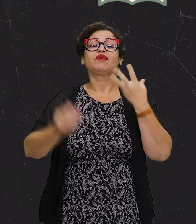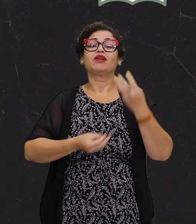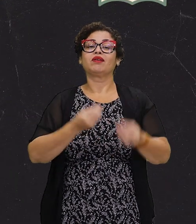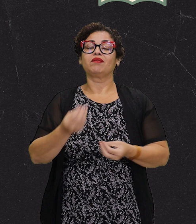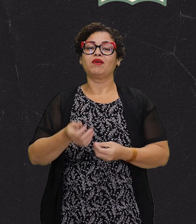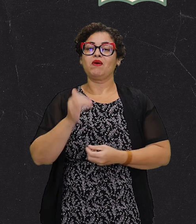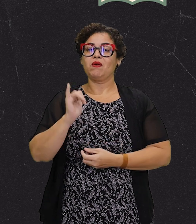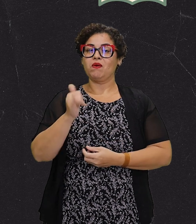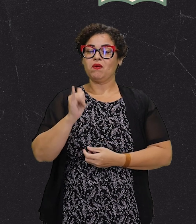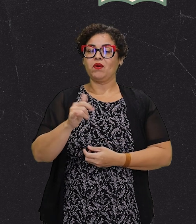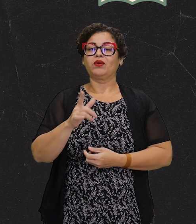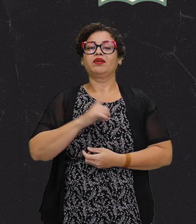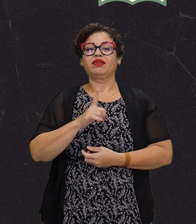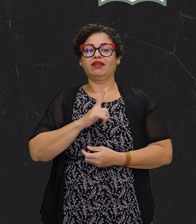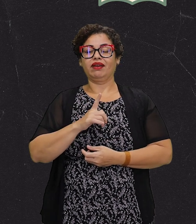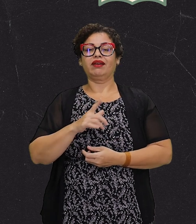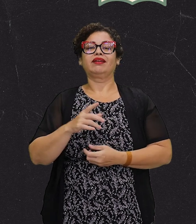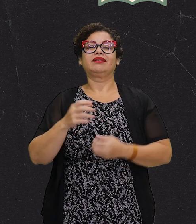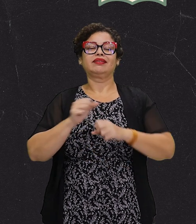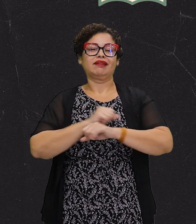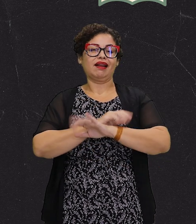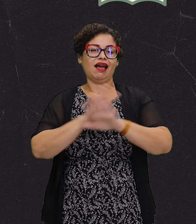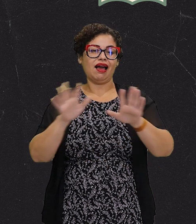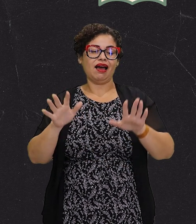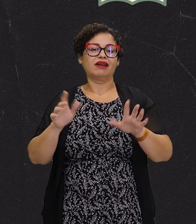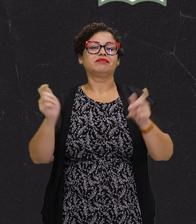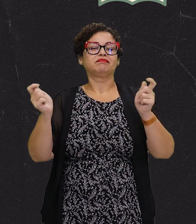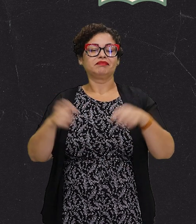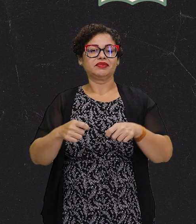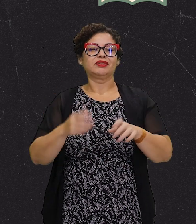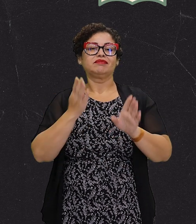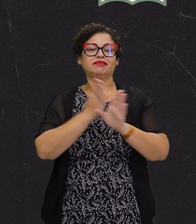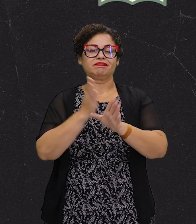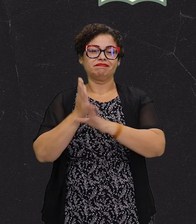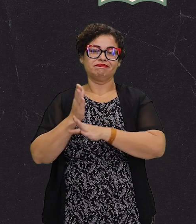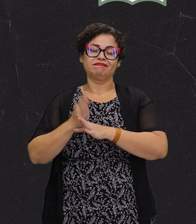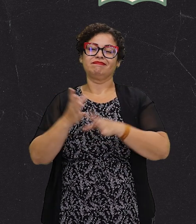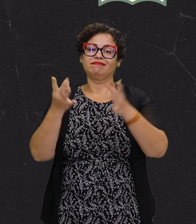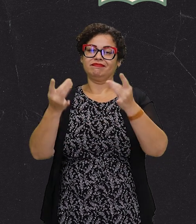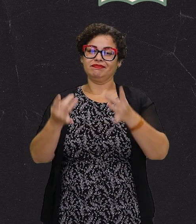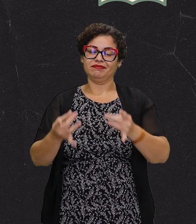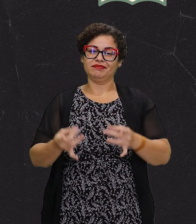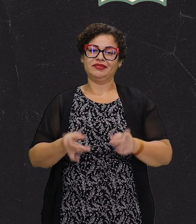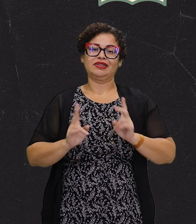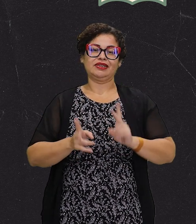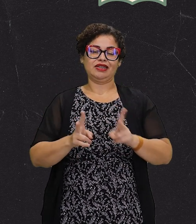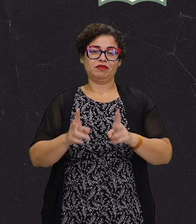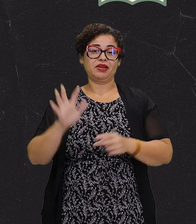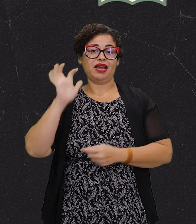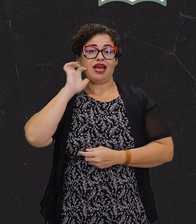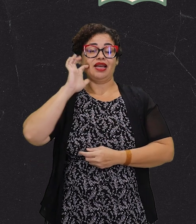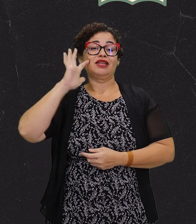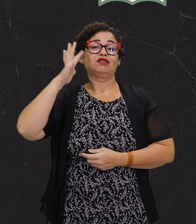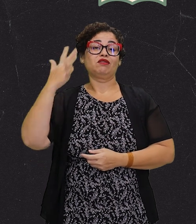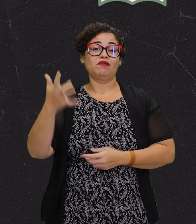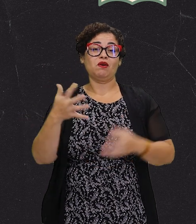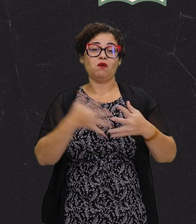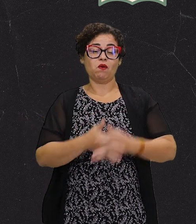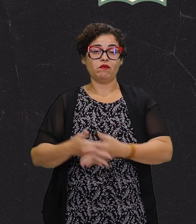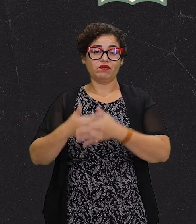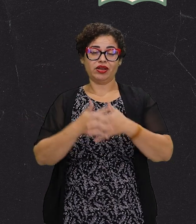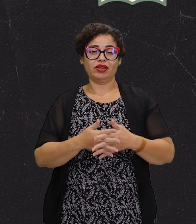O conto tende a ter um clímax claro e um desfecho bem definido. A resolução do